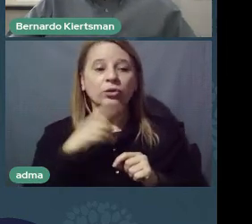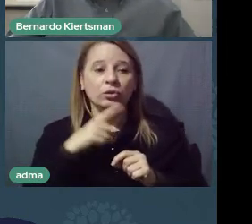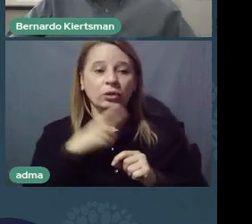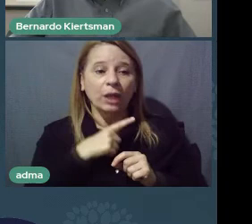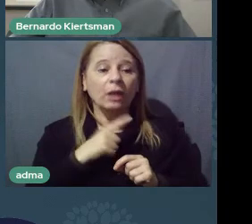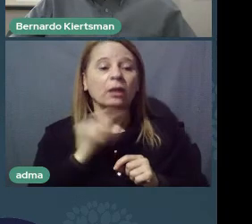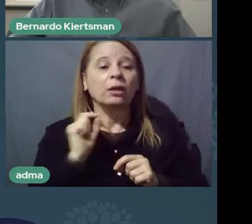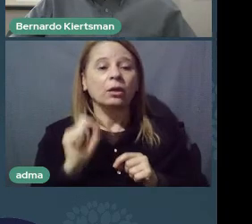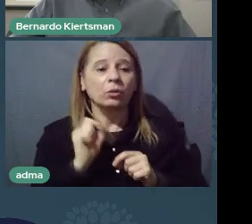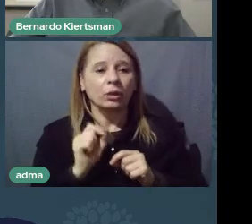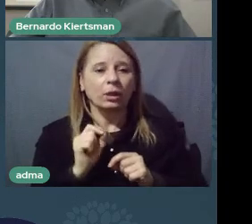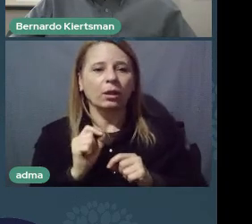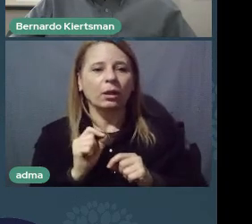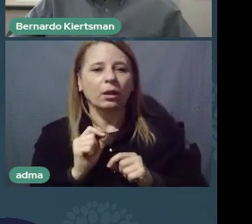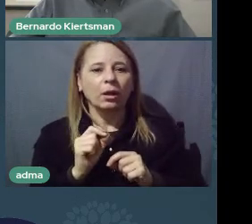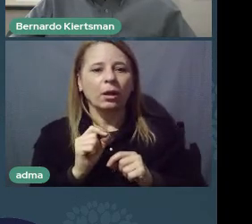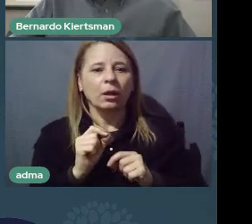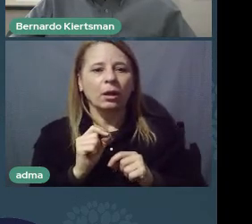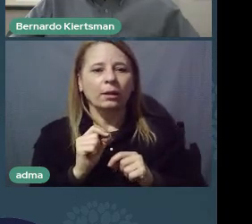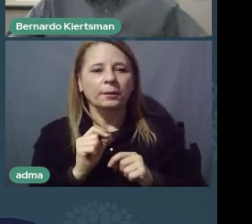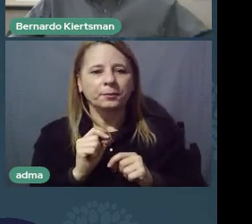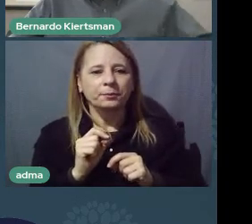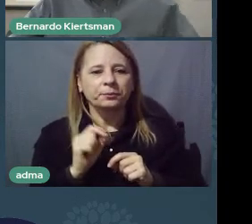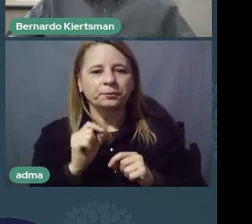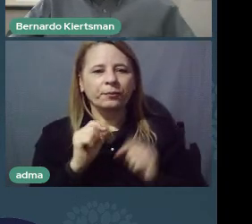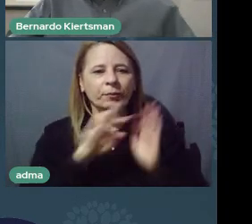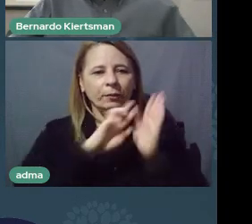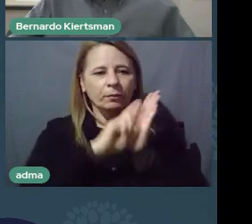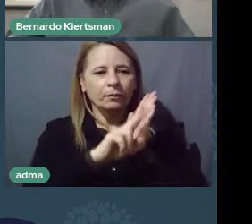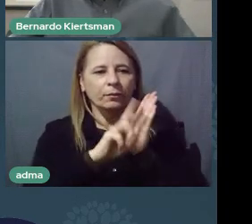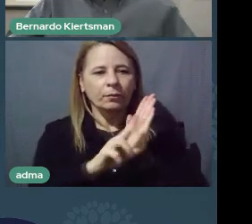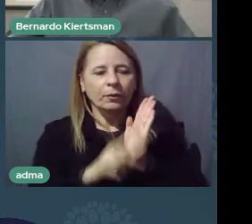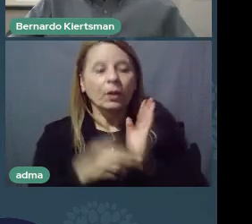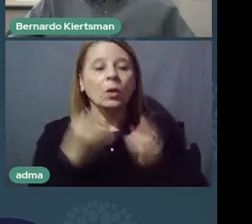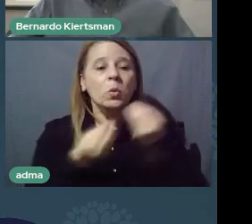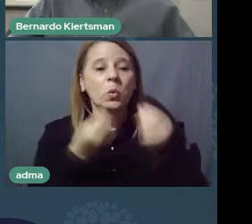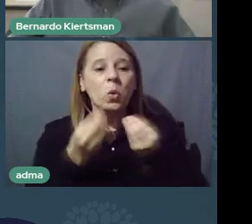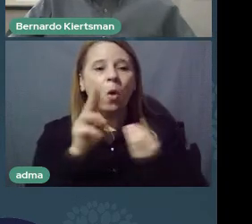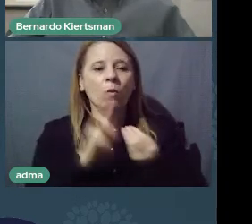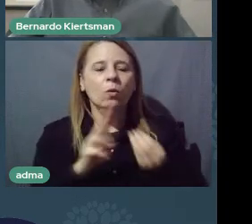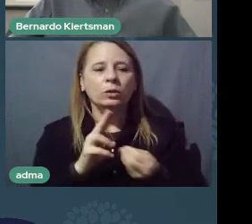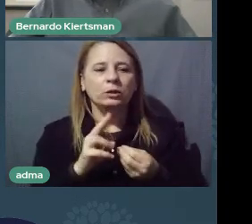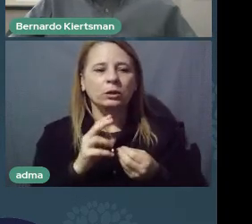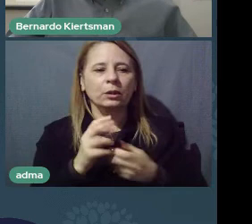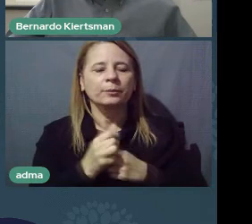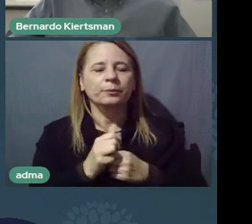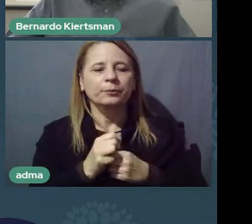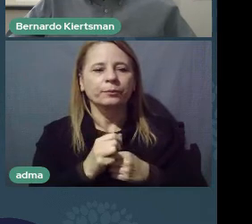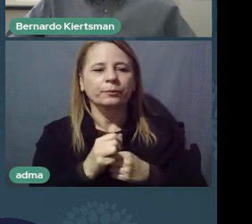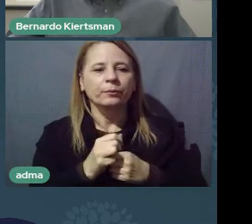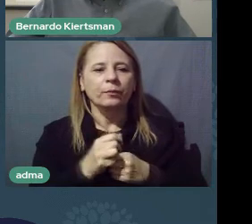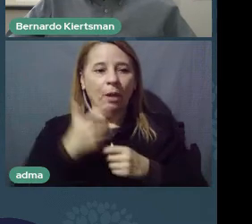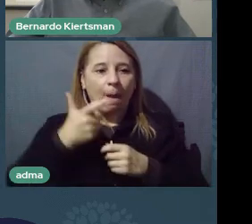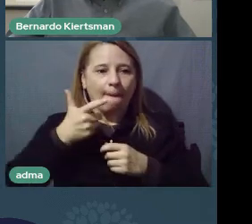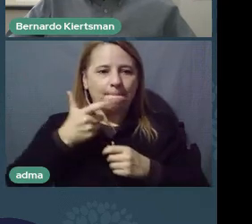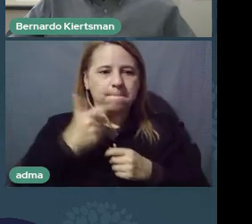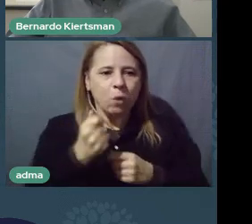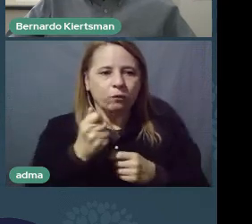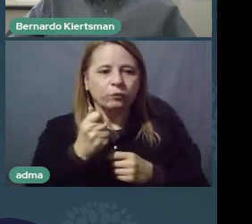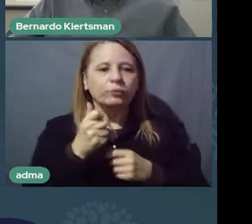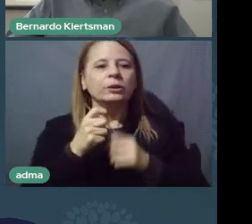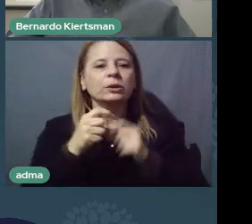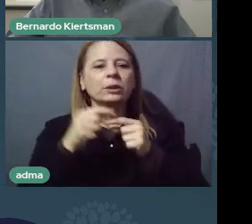válvula aqui, uma válvula aqui em cima. Então, como ele funciona? Você dá um puff aqui dentro,